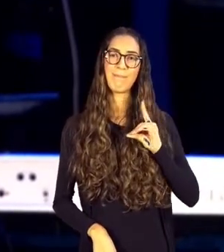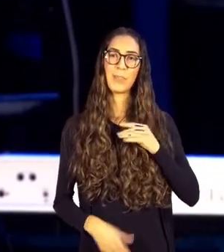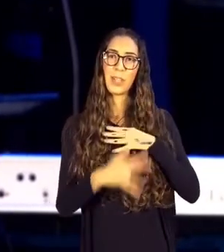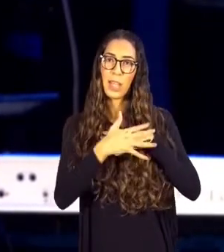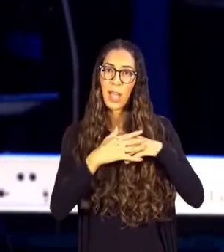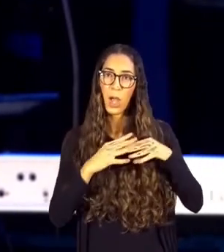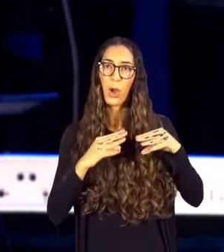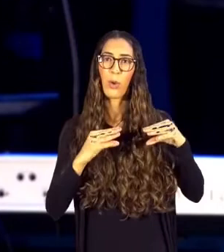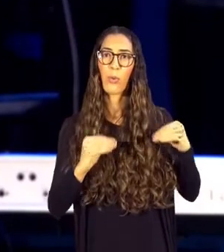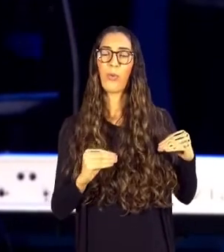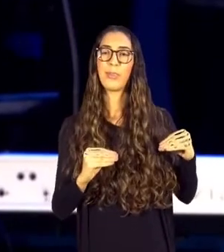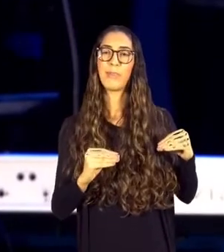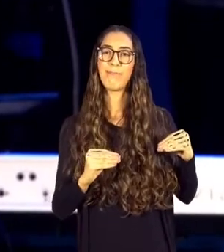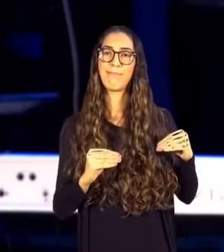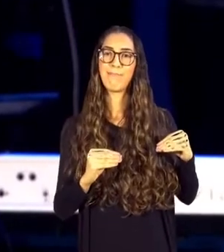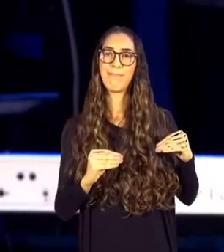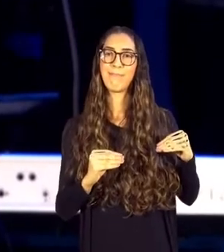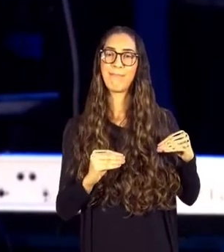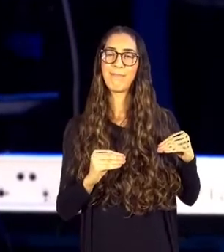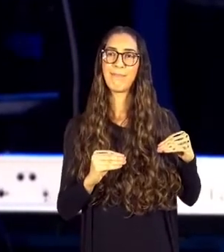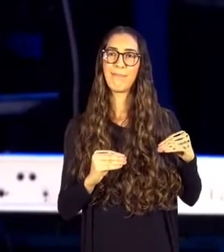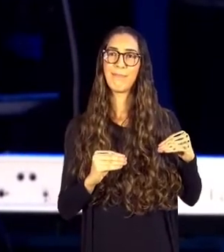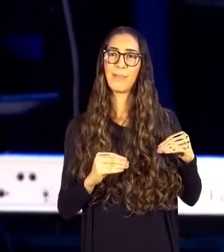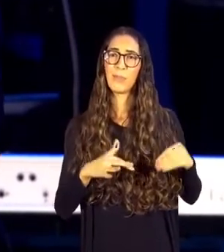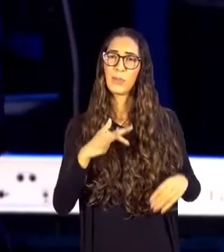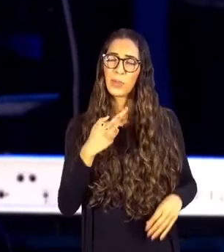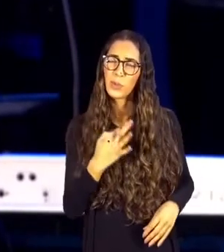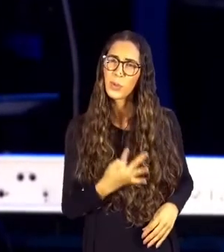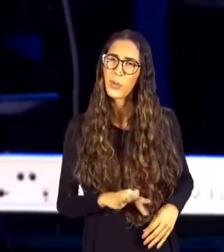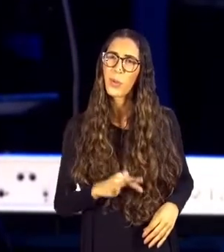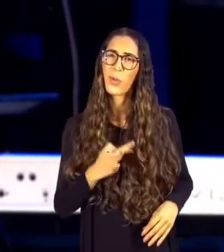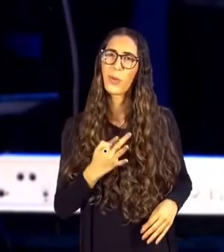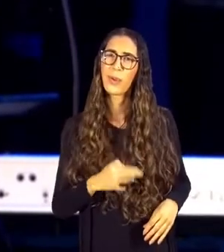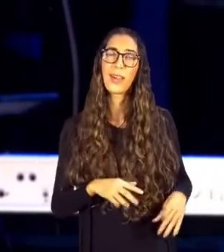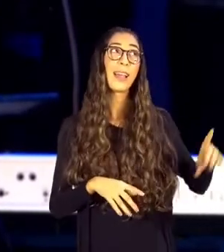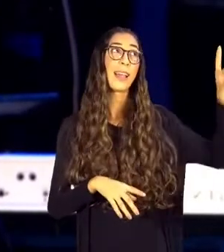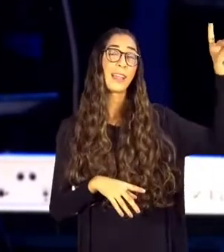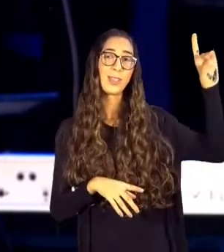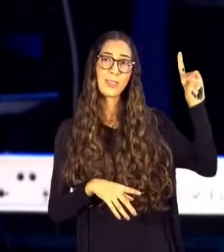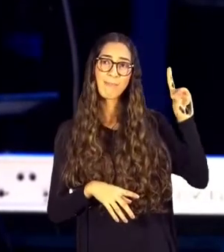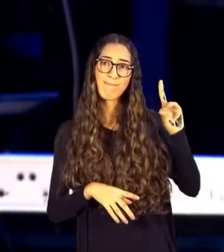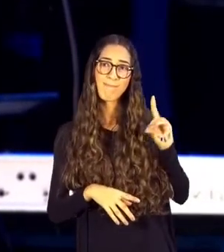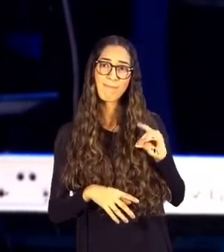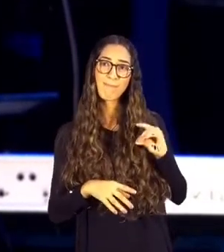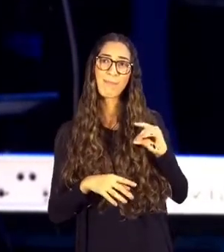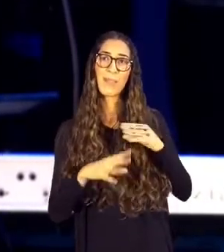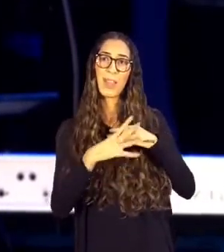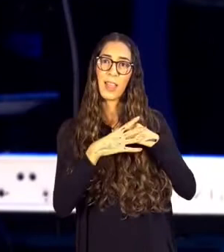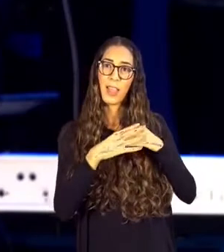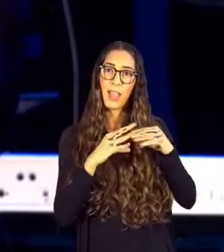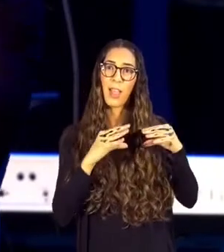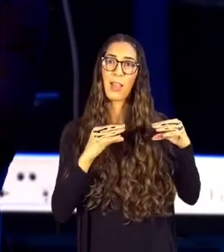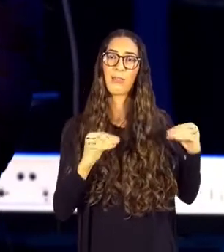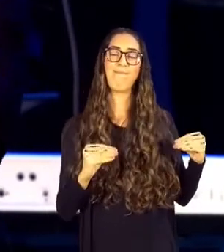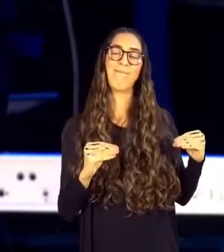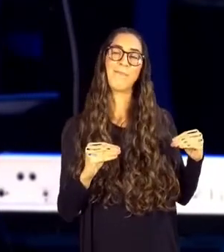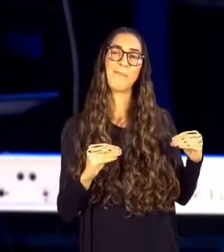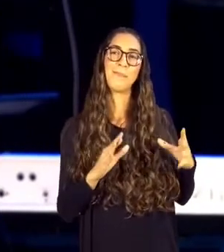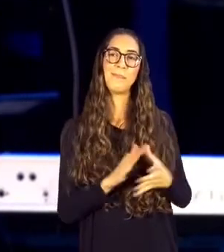as suas dores, as suas feridas que já leva, você tem essa ferida há muito tempo e não consegue